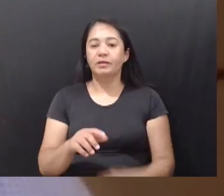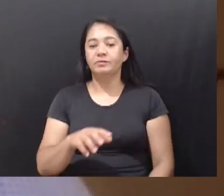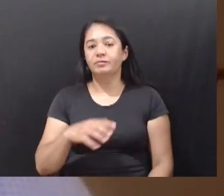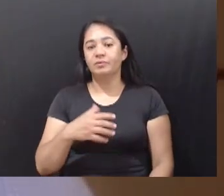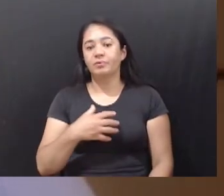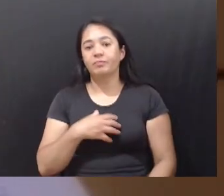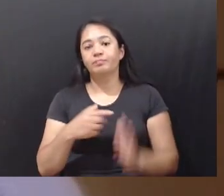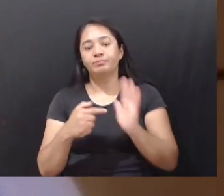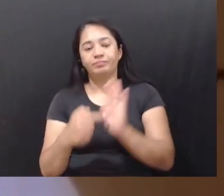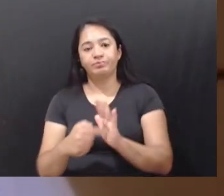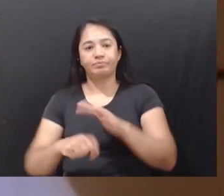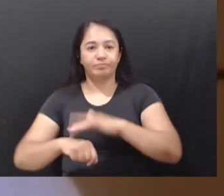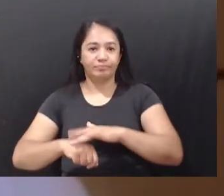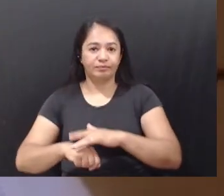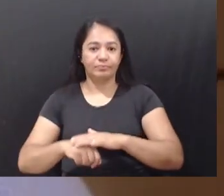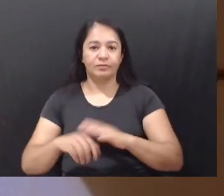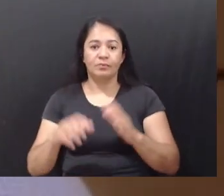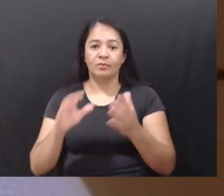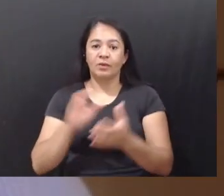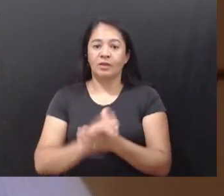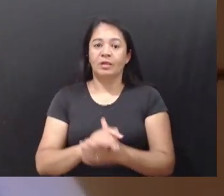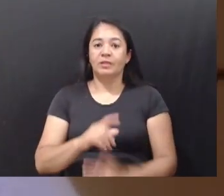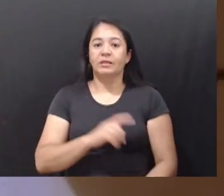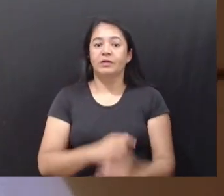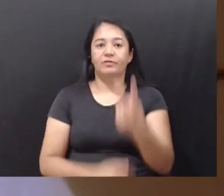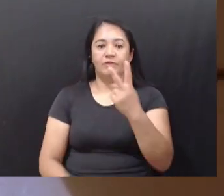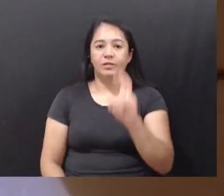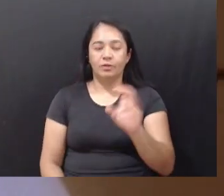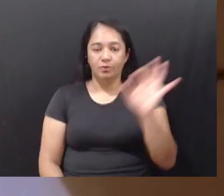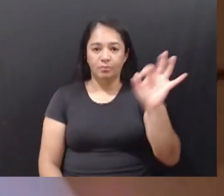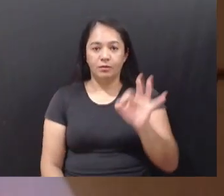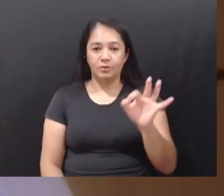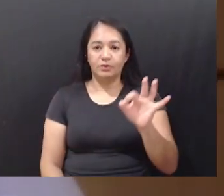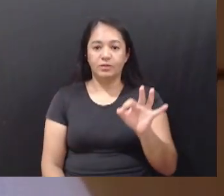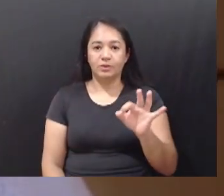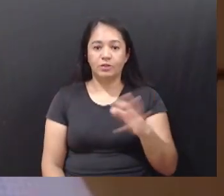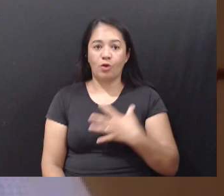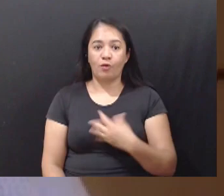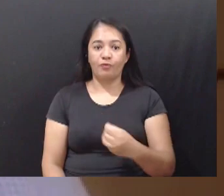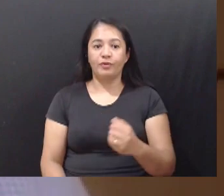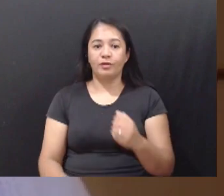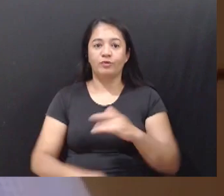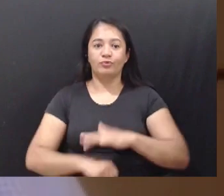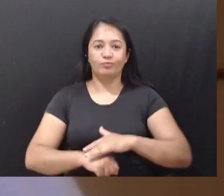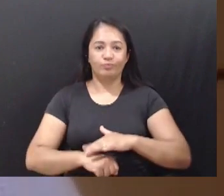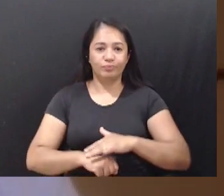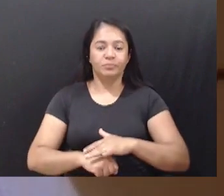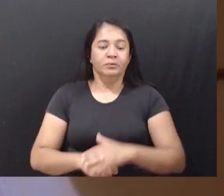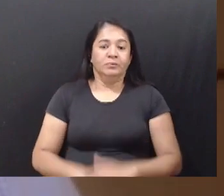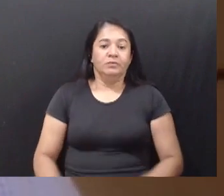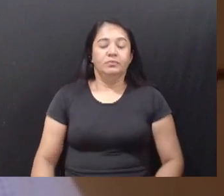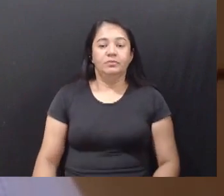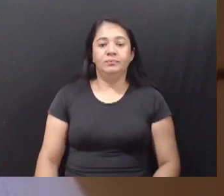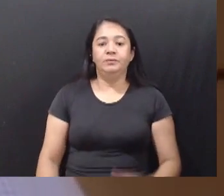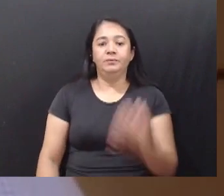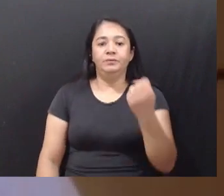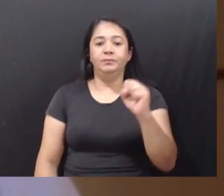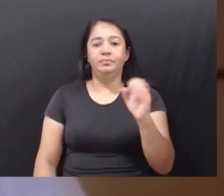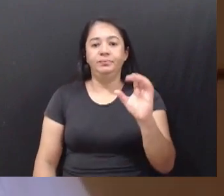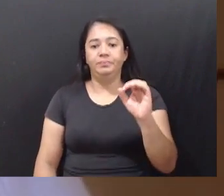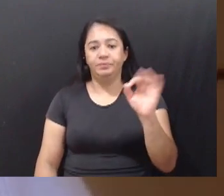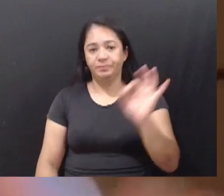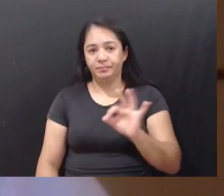boa aí, né, manifesta a doença. Então, esses casais têm 25% de chance de ter o filho com a doença.